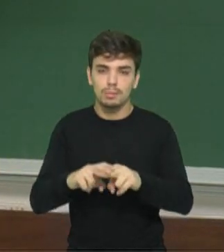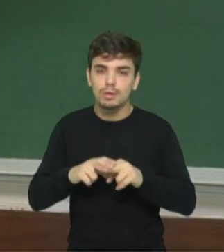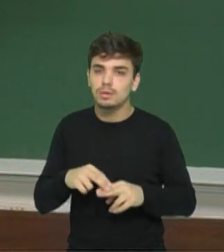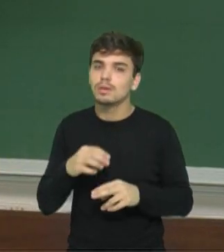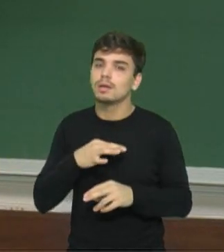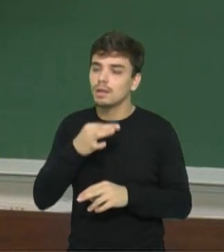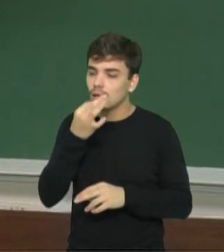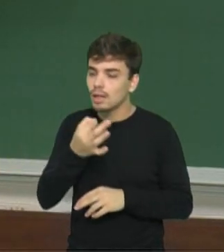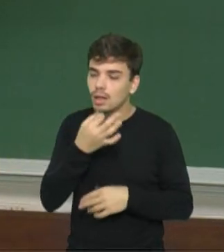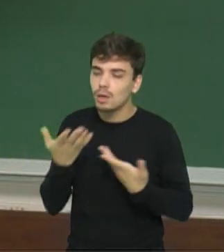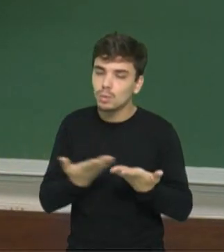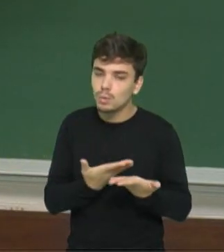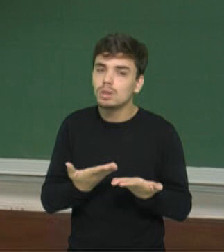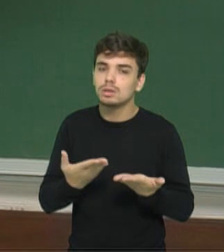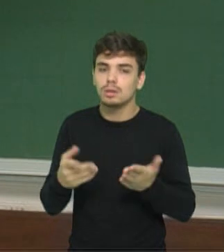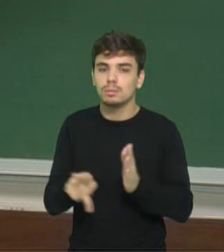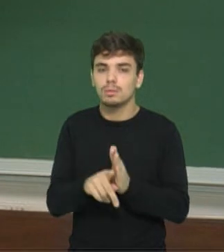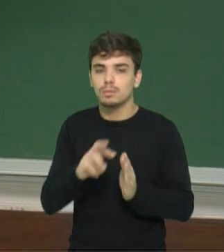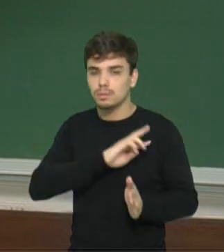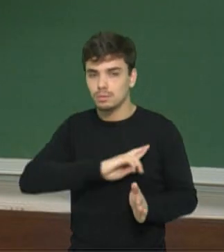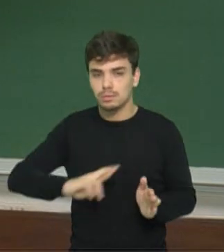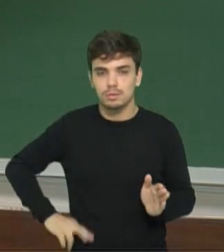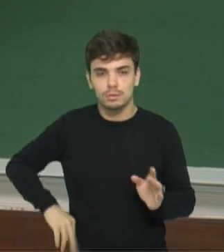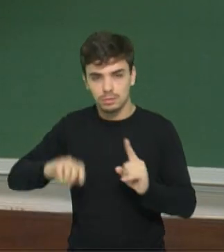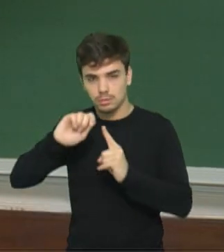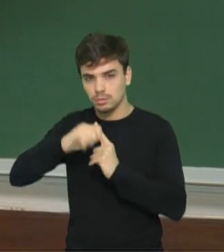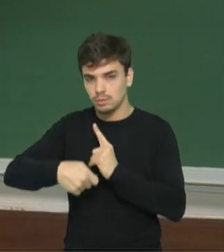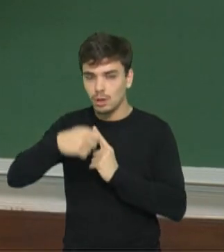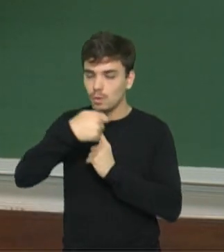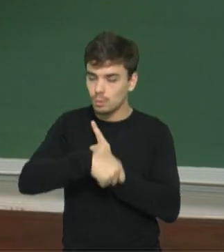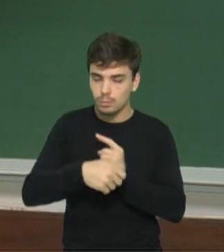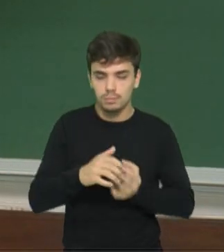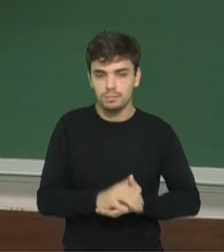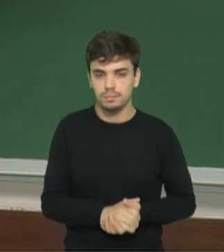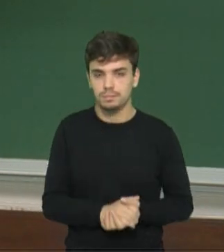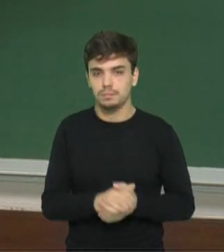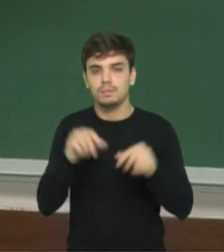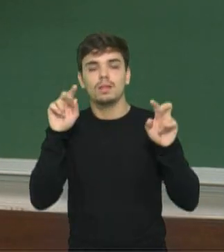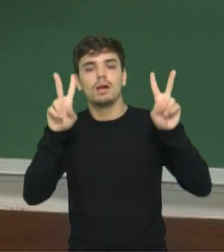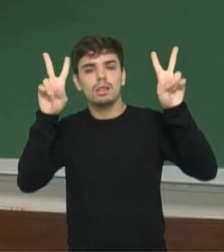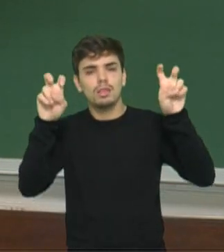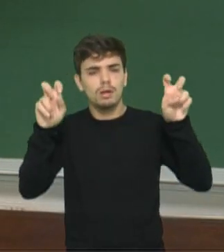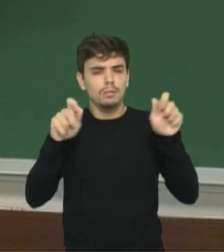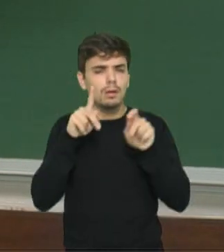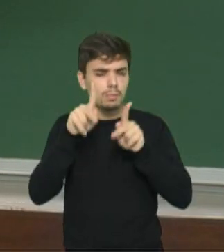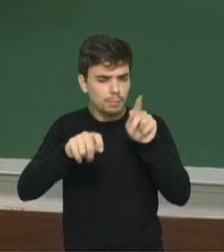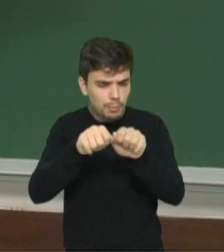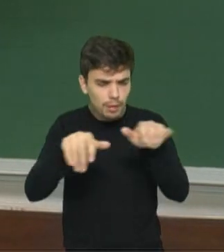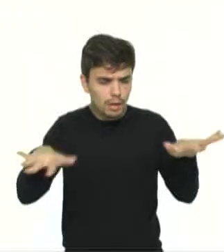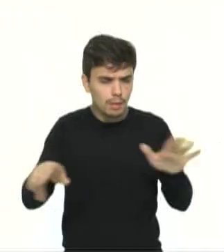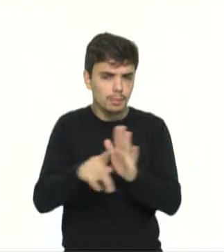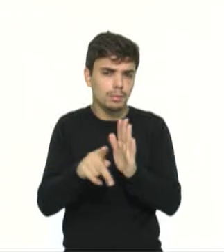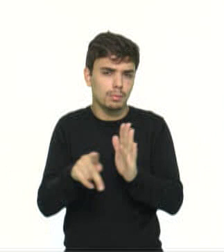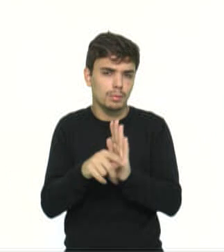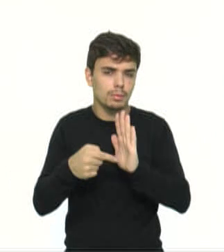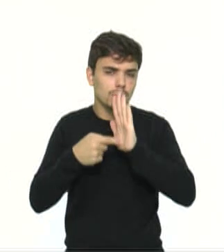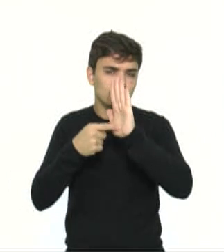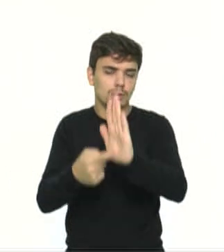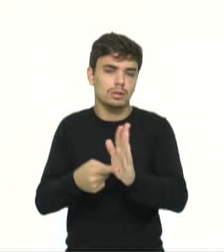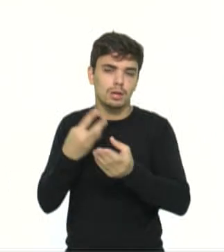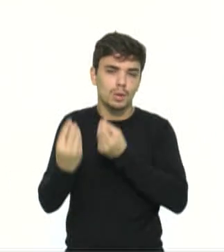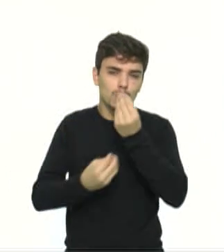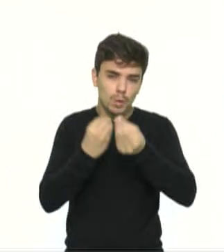que a gente conhece nos dias de hoje como República de Bananas, né? O termo, então, ele se populariza aí para designar os governos